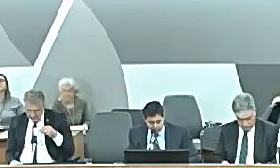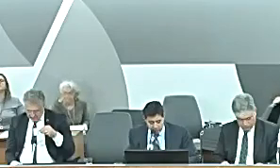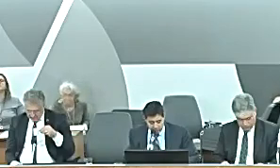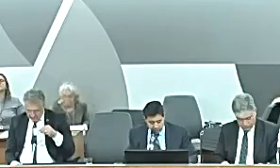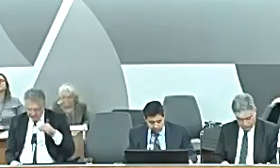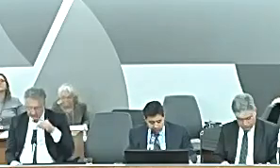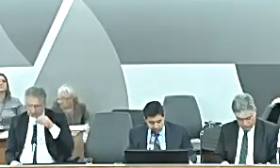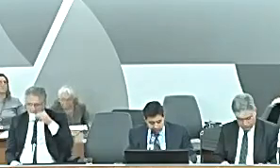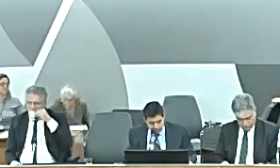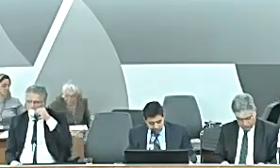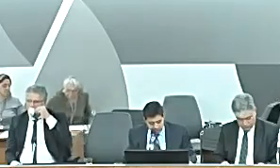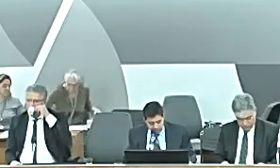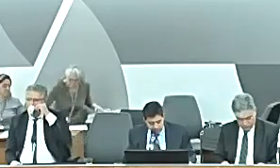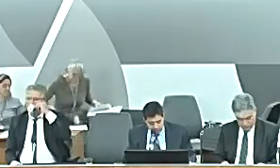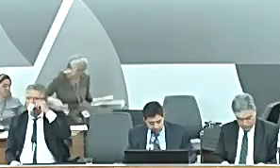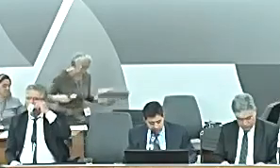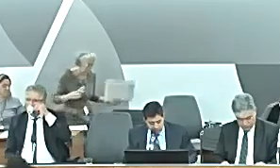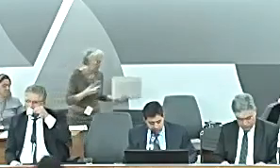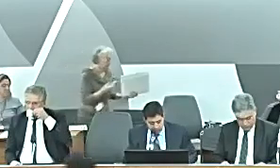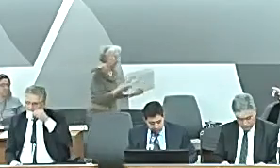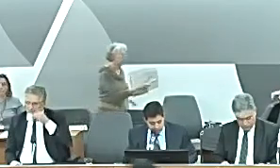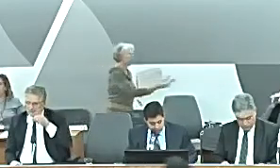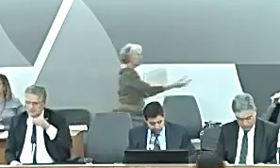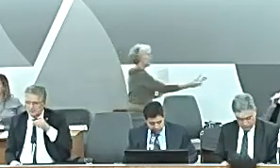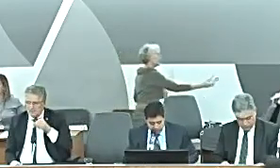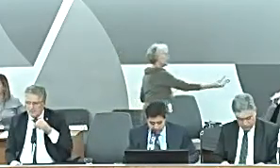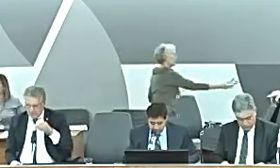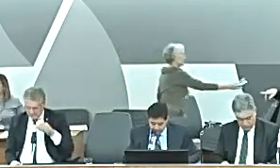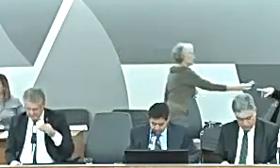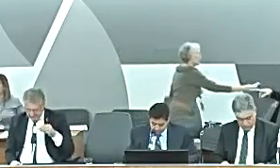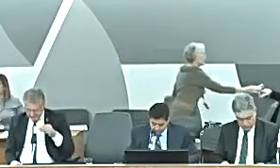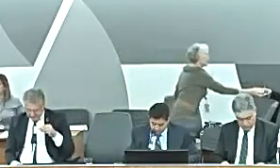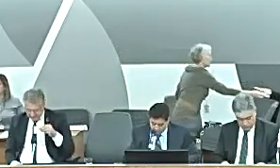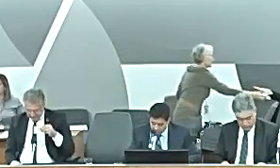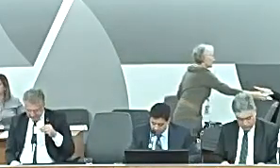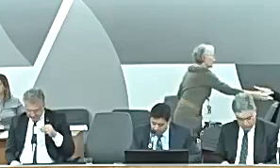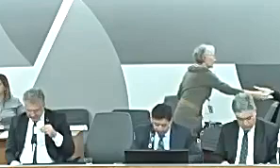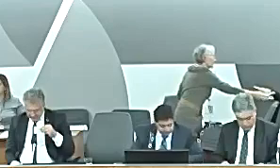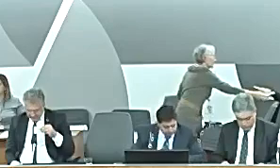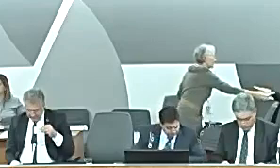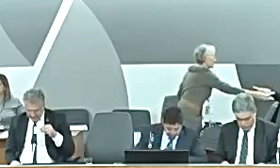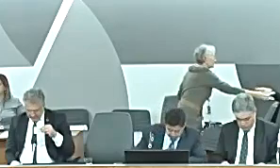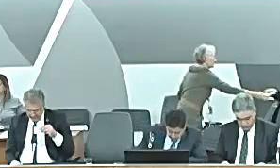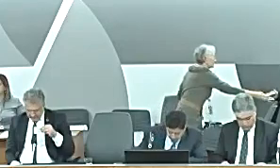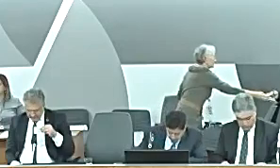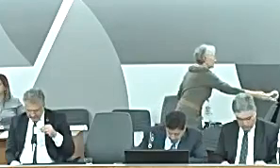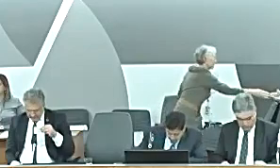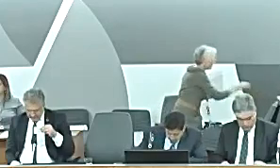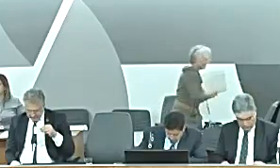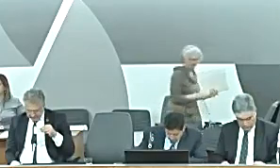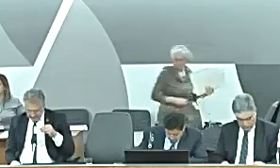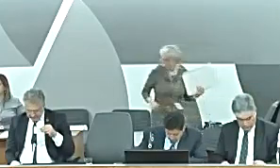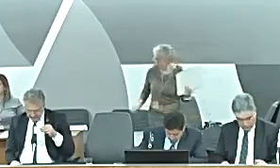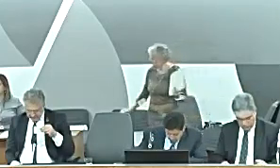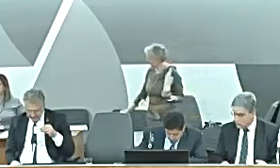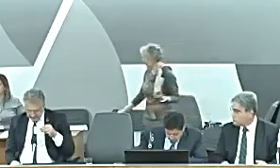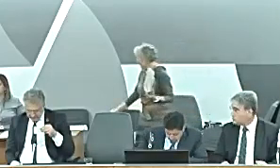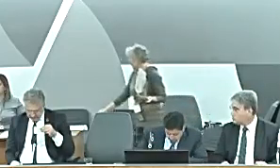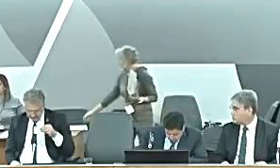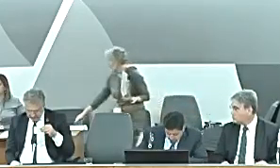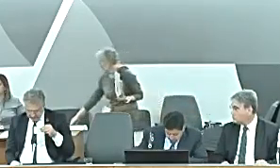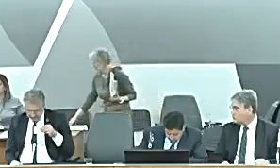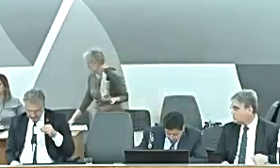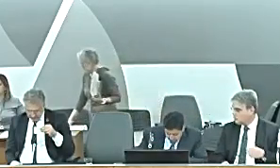associação mineira dos agentes e servidores prisionais nas gerais a assessoria de balada boa